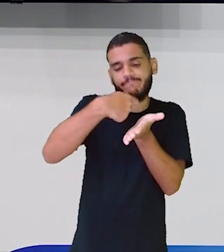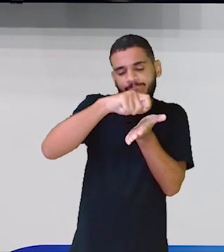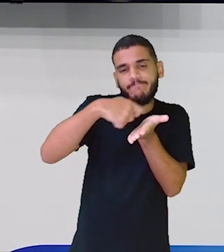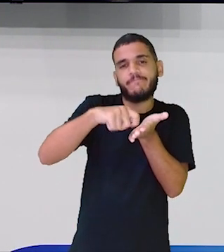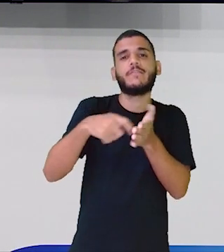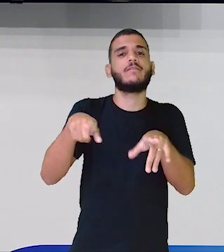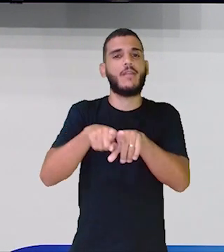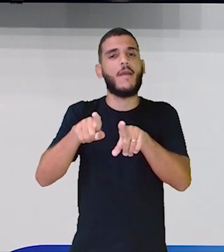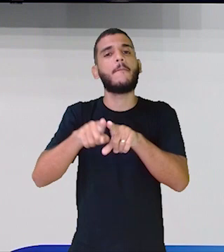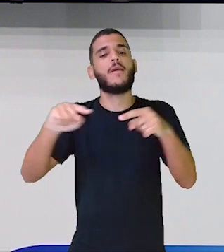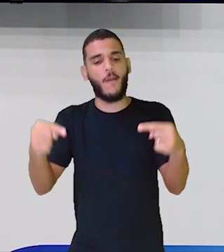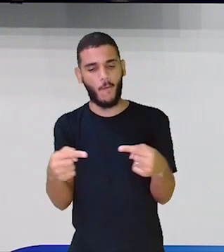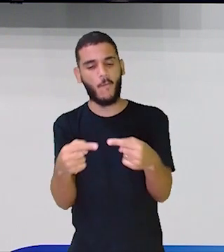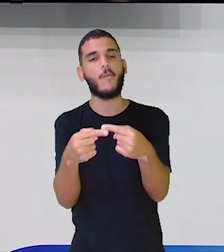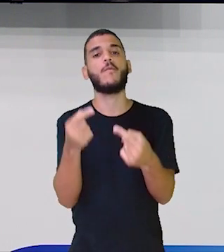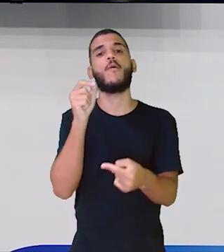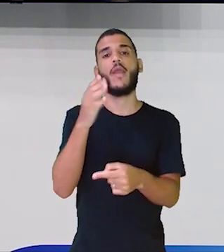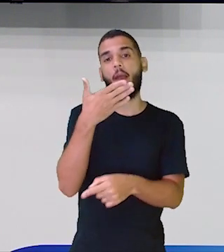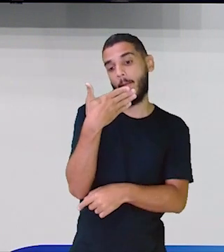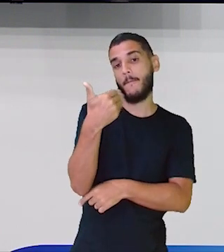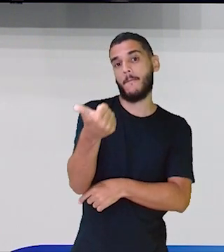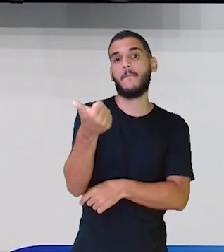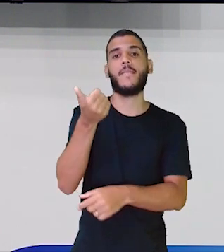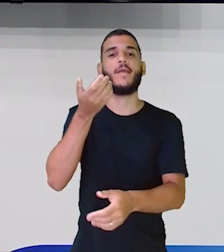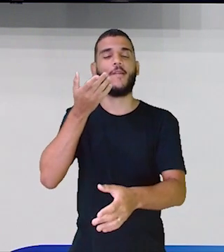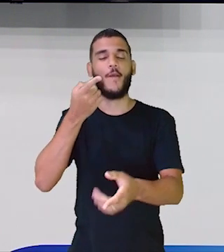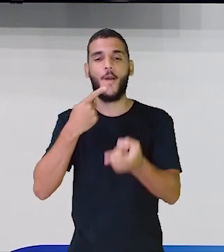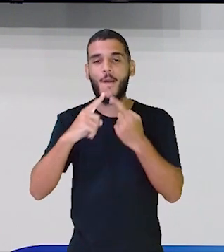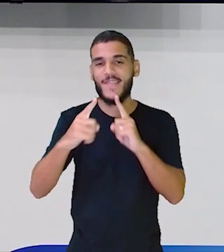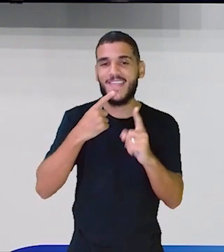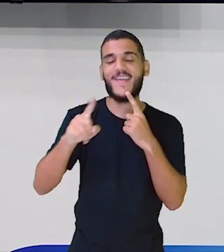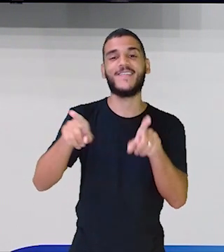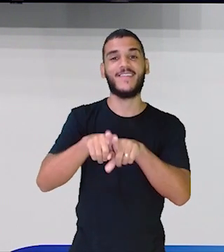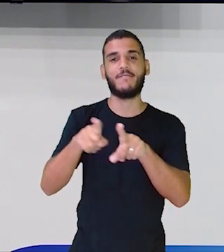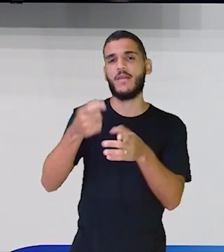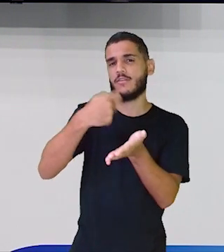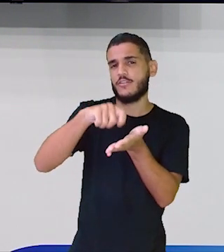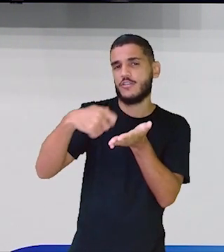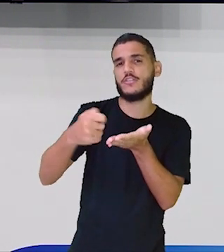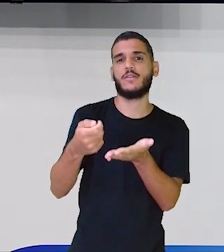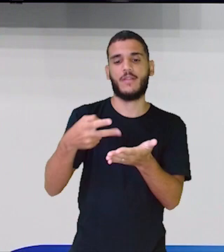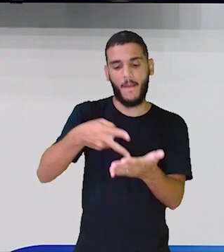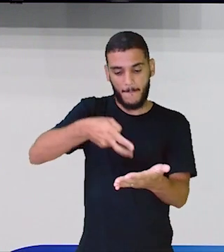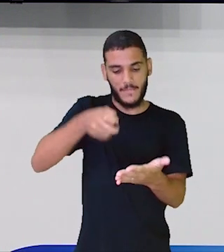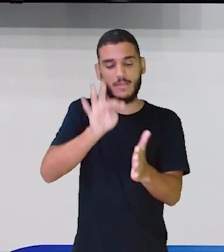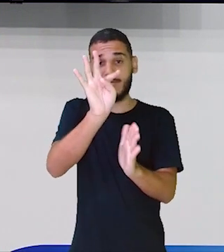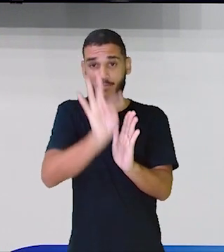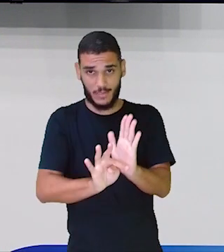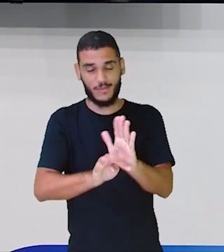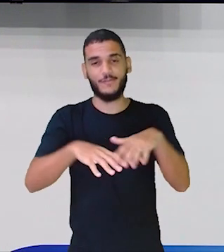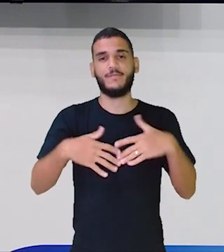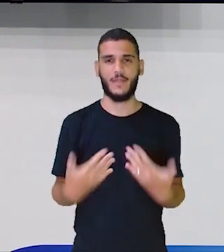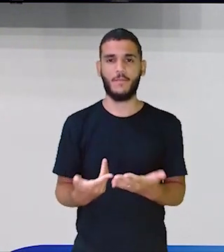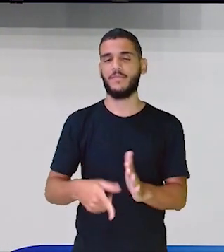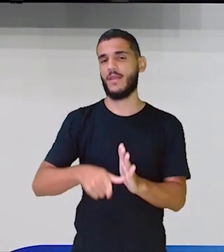a concordância para um melhor diálogo, a melhor escrita e interpretação textual. Mas